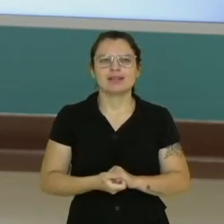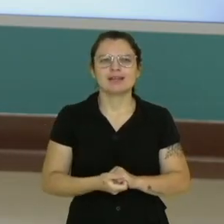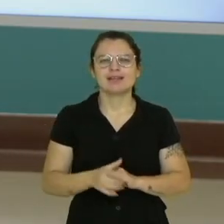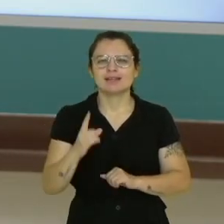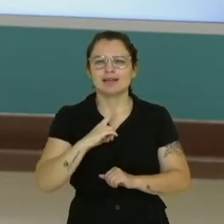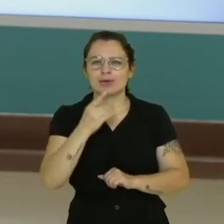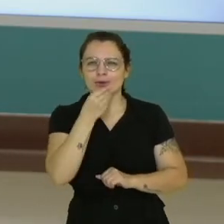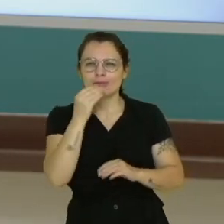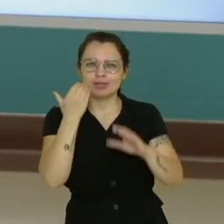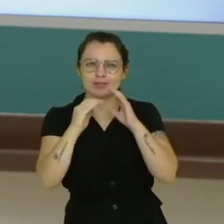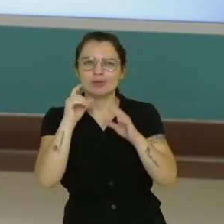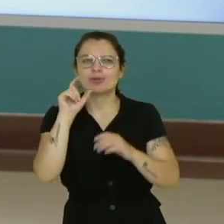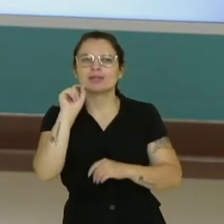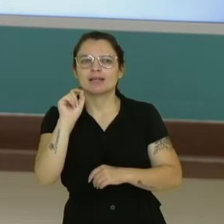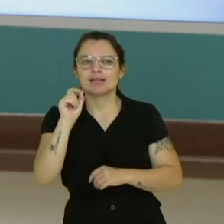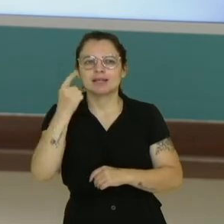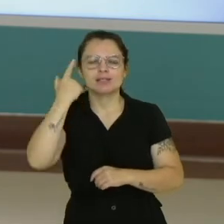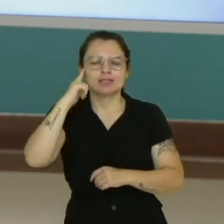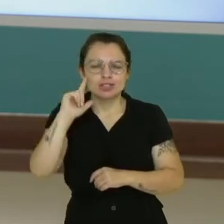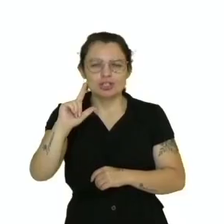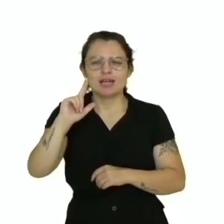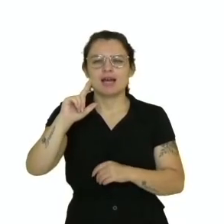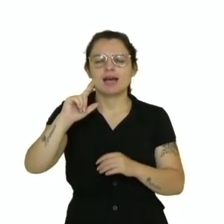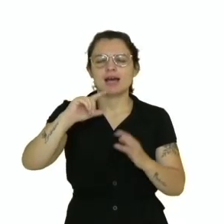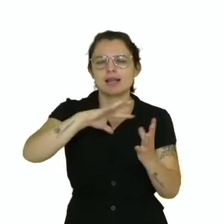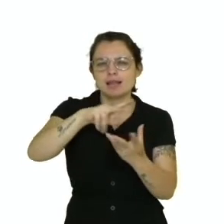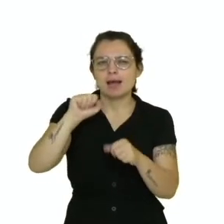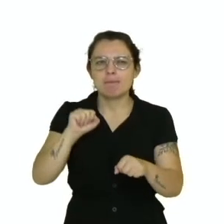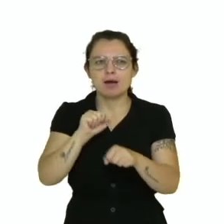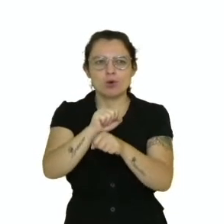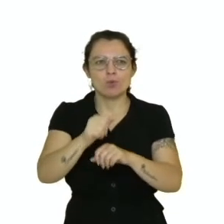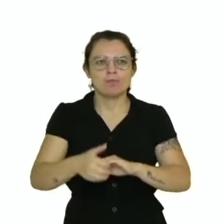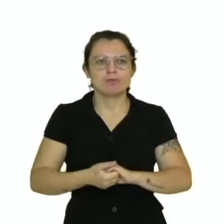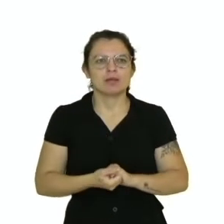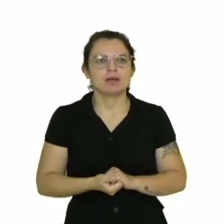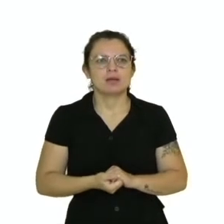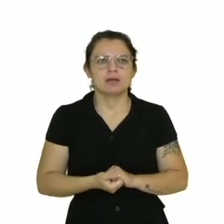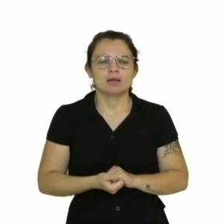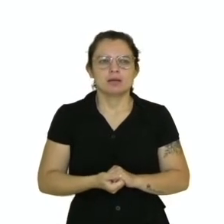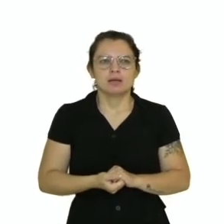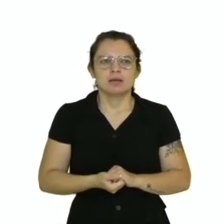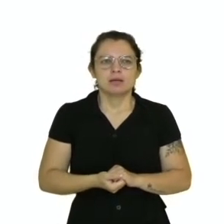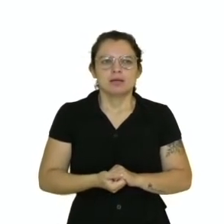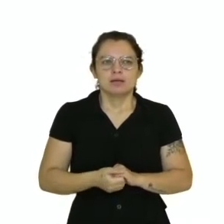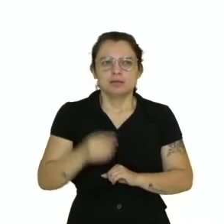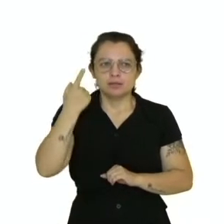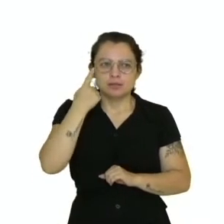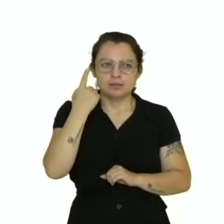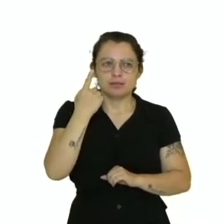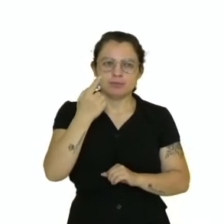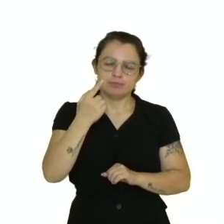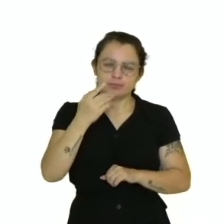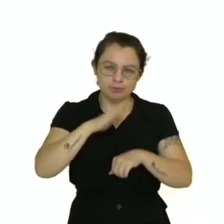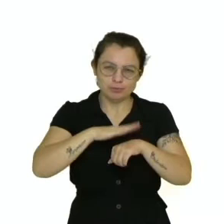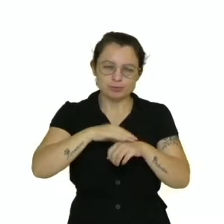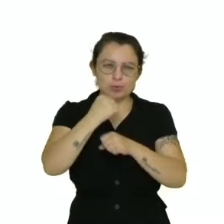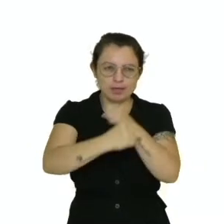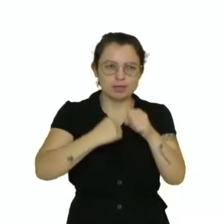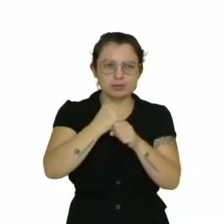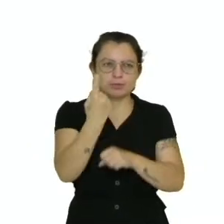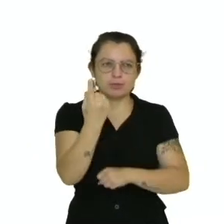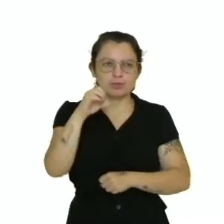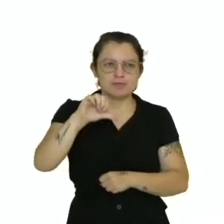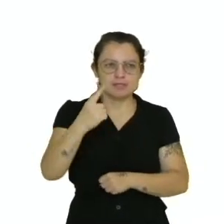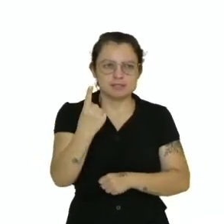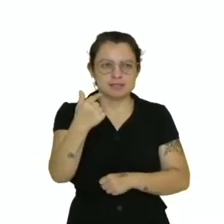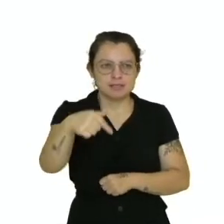dia em que a terra parou. Tá? Em 1917, os operários de São Paulo realizaram a maior greve ocorrida na Primeira